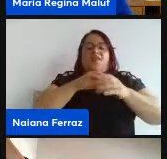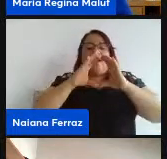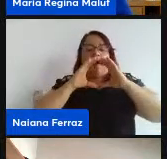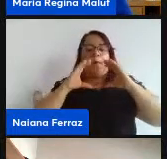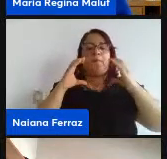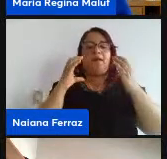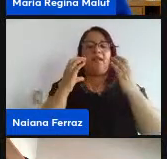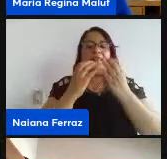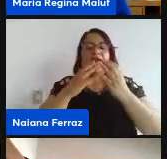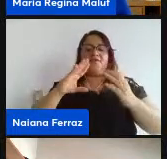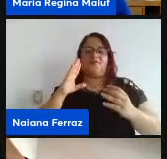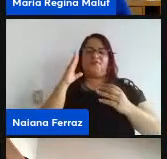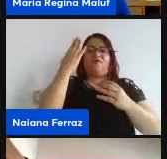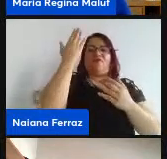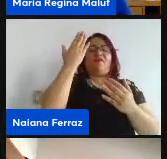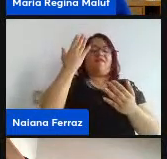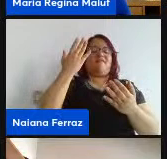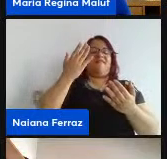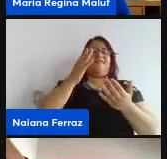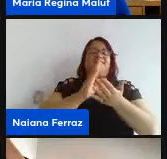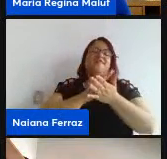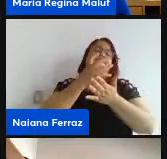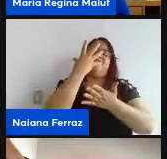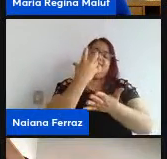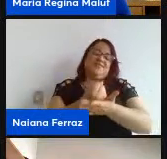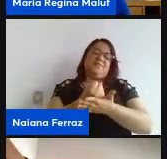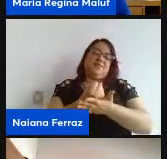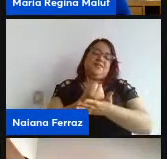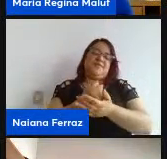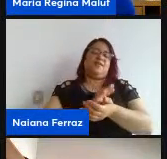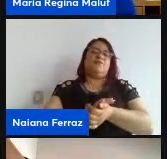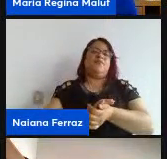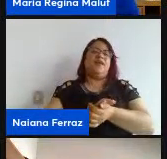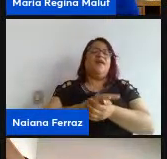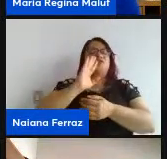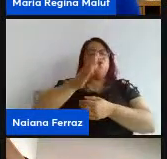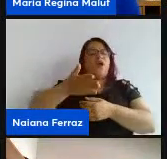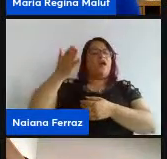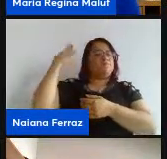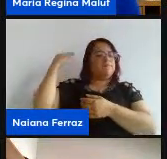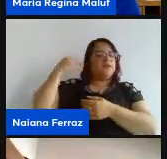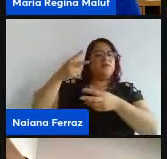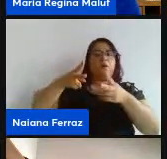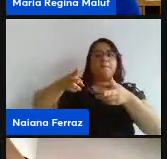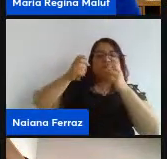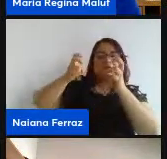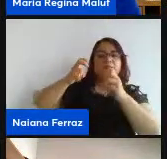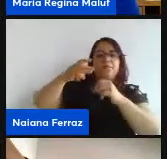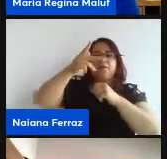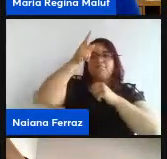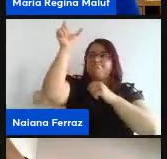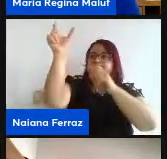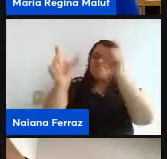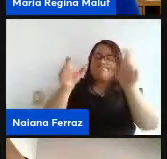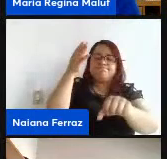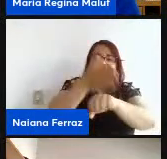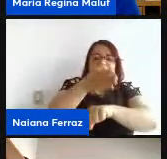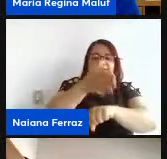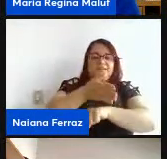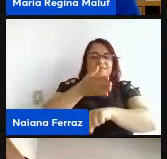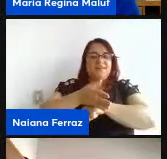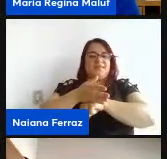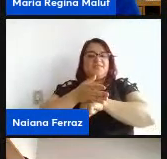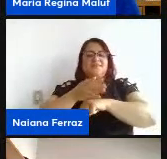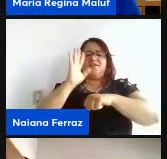Alfabetização. Eu já havia reparado isso no ano passado, como os participantes nutrem um carinho especial por